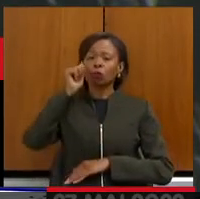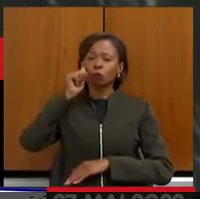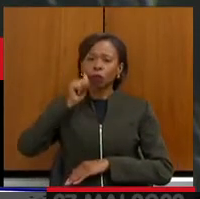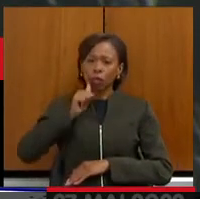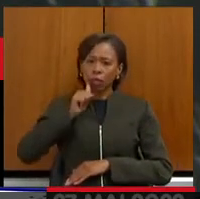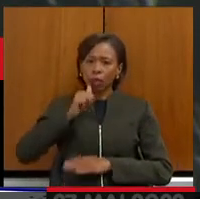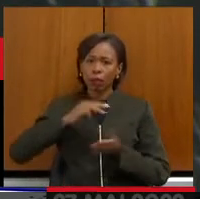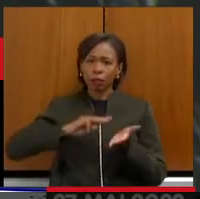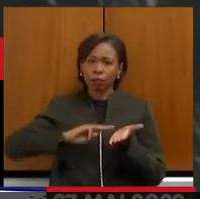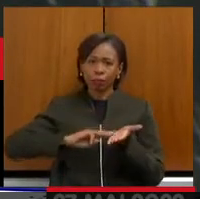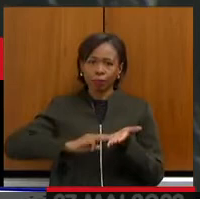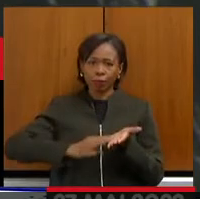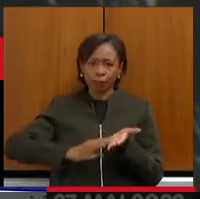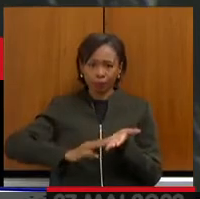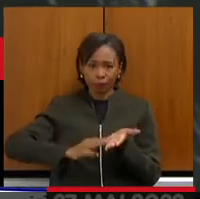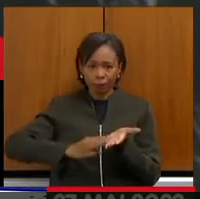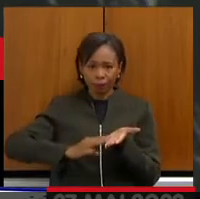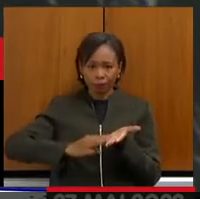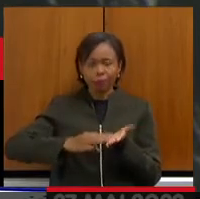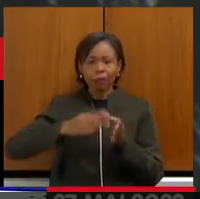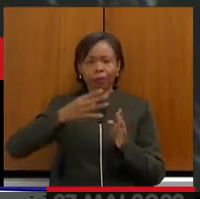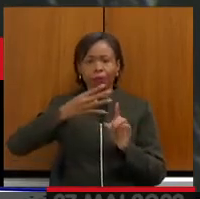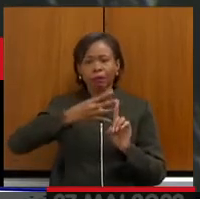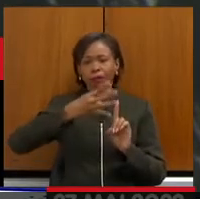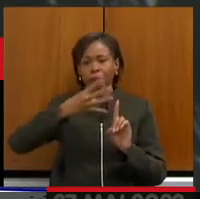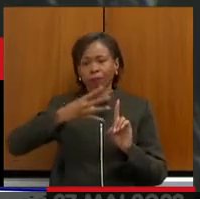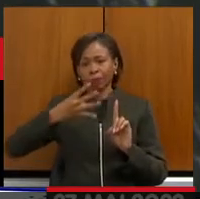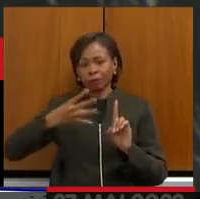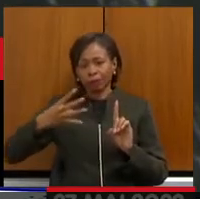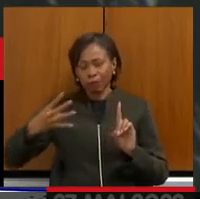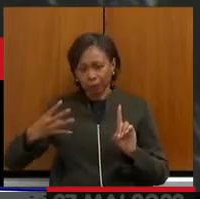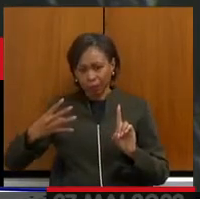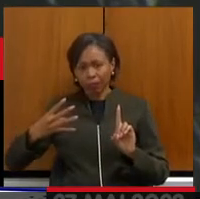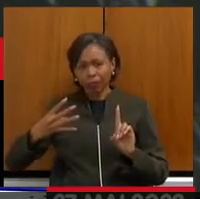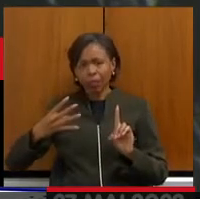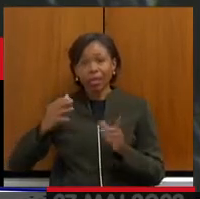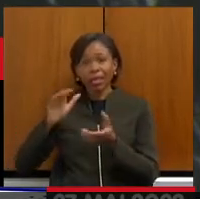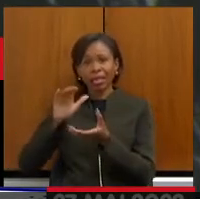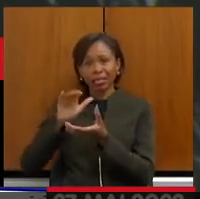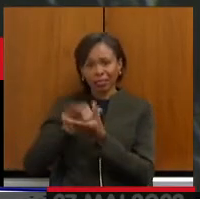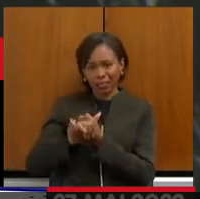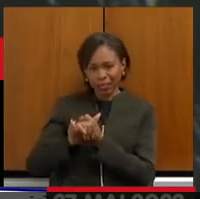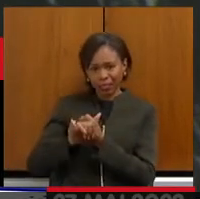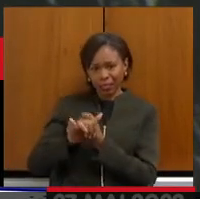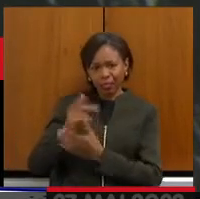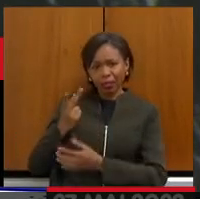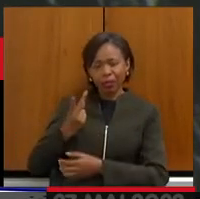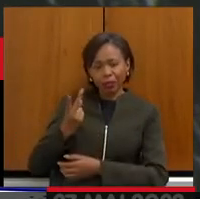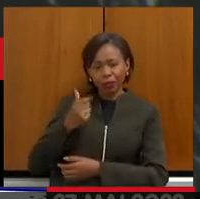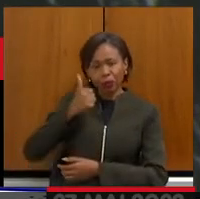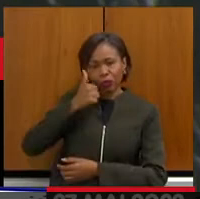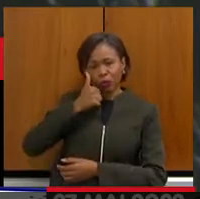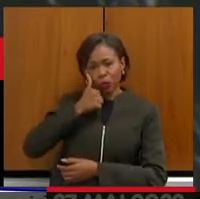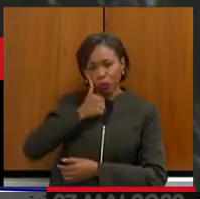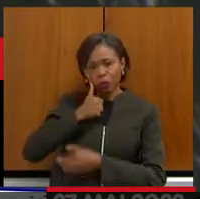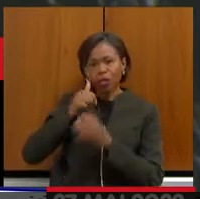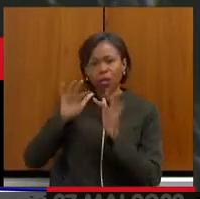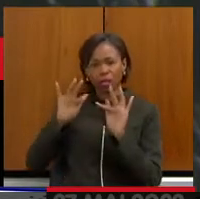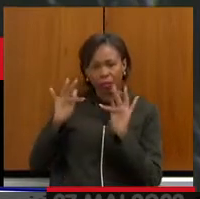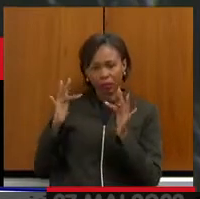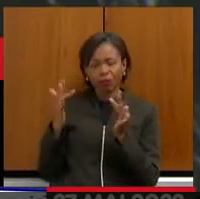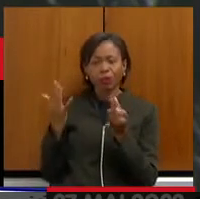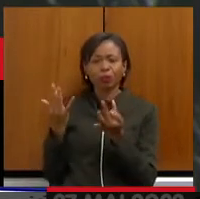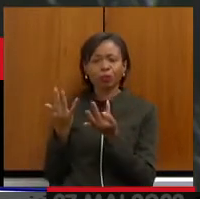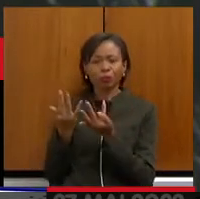membro da comunidade LGBT que ia mais casada com uma mulher com quem eu for uma família